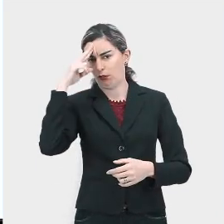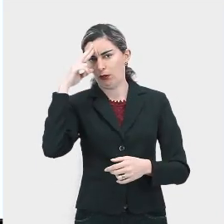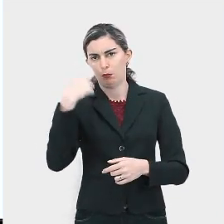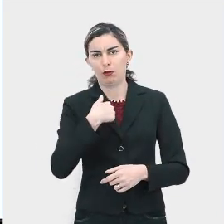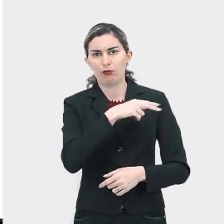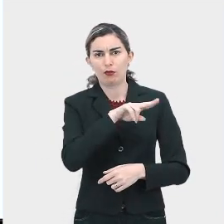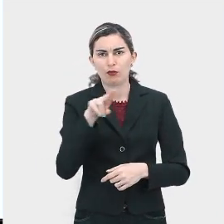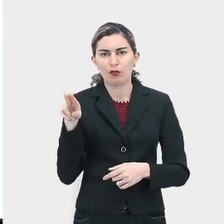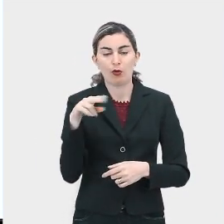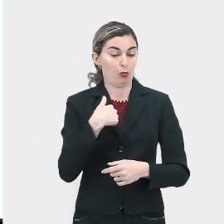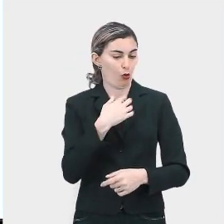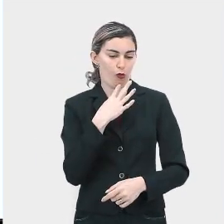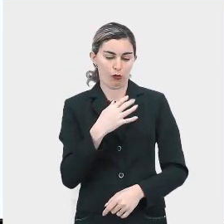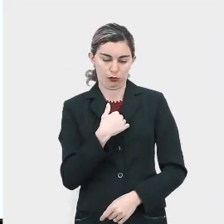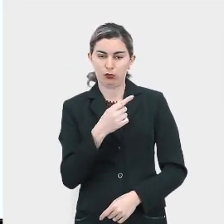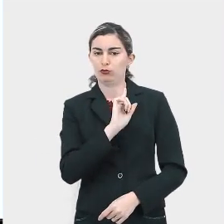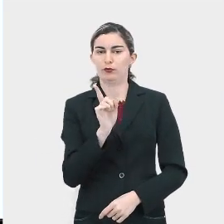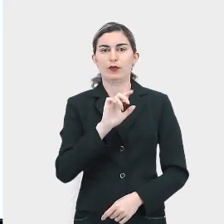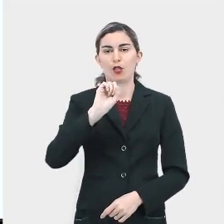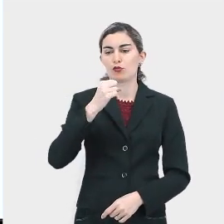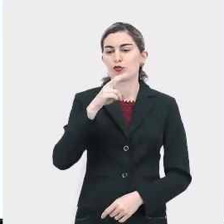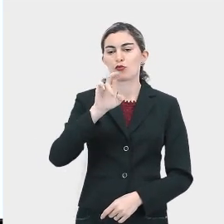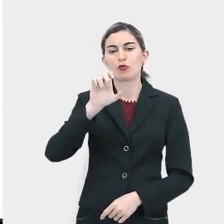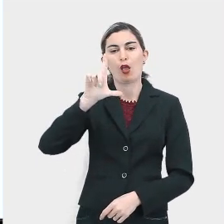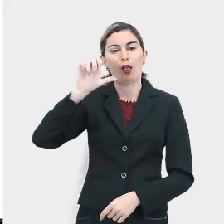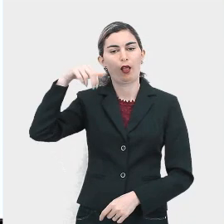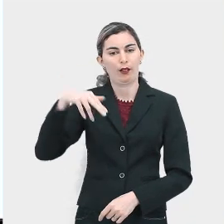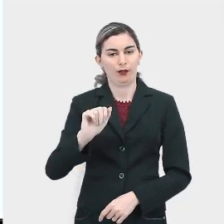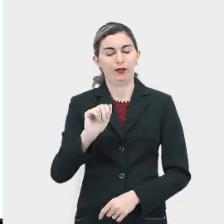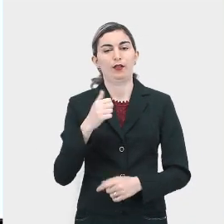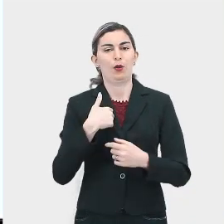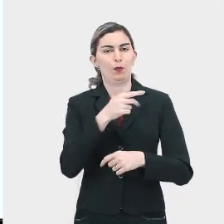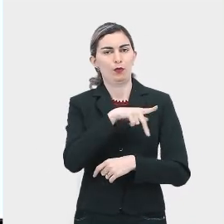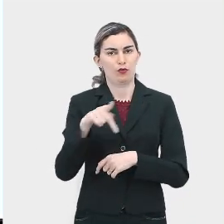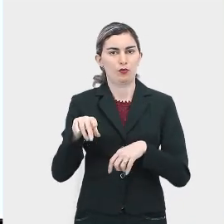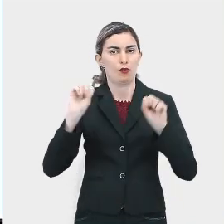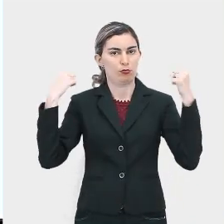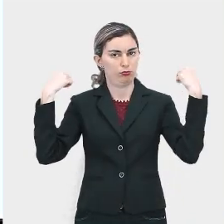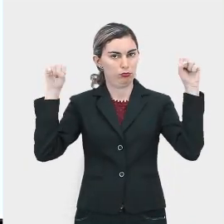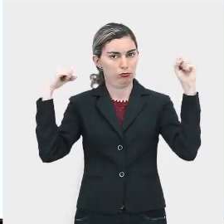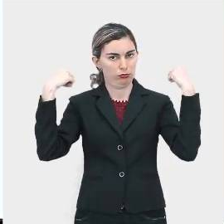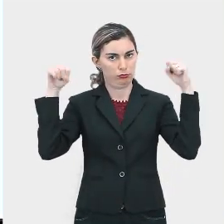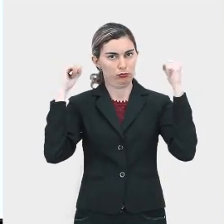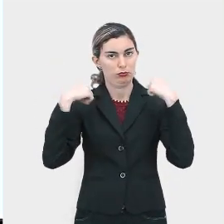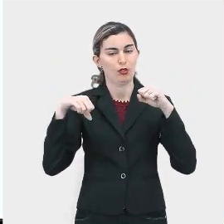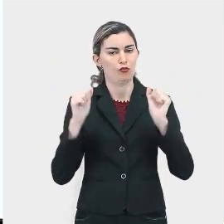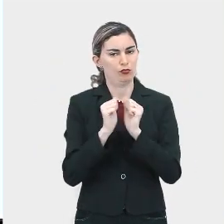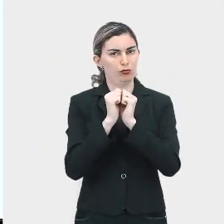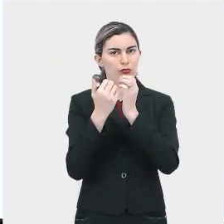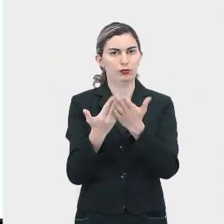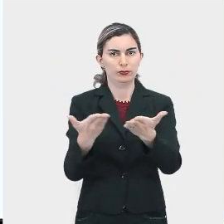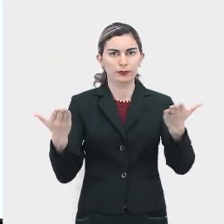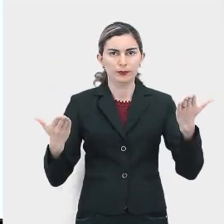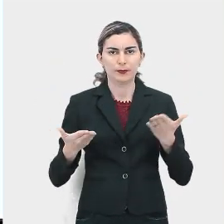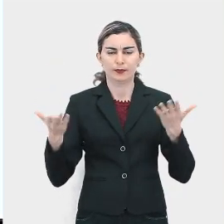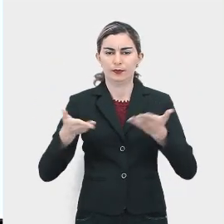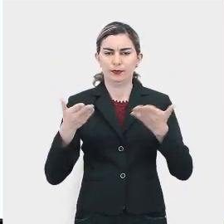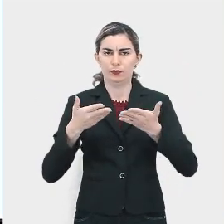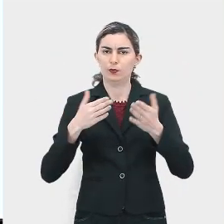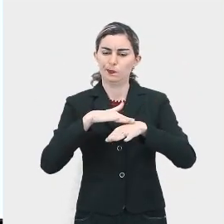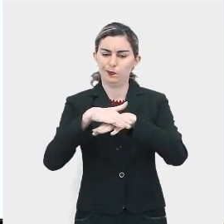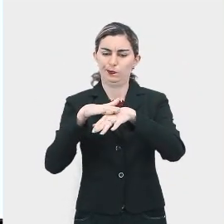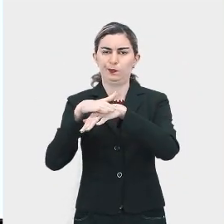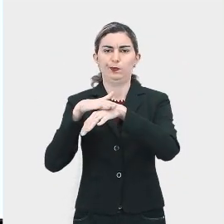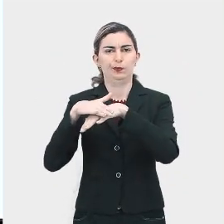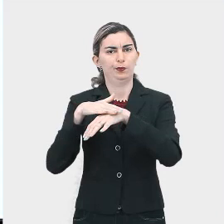se lembra do meu nome ou para quem ainda não me conhece, meu nome é Suelen Vanessa, sou professora de Educação Física e estarei com vocês aqui hoje